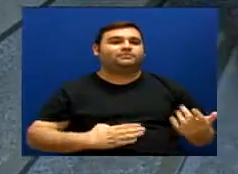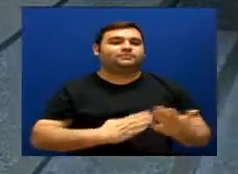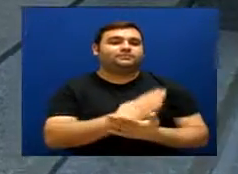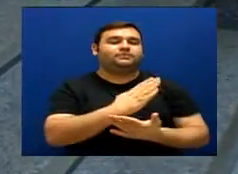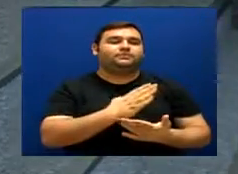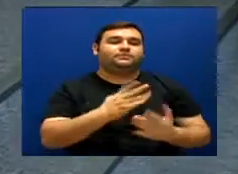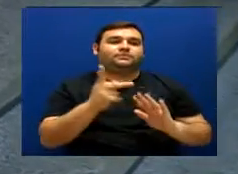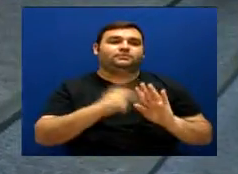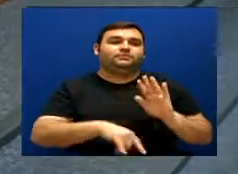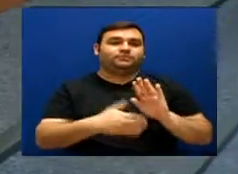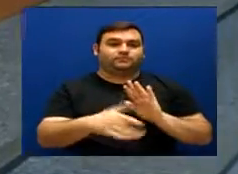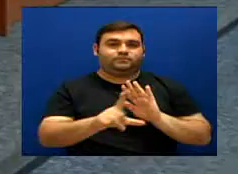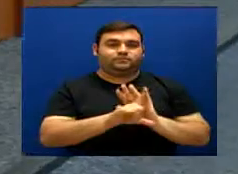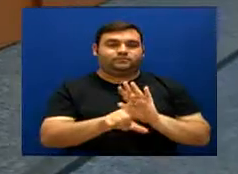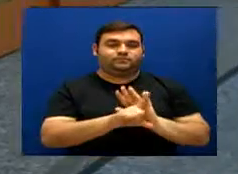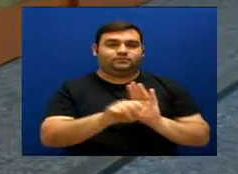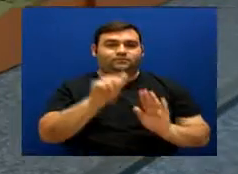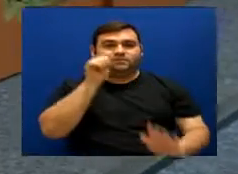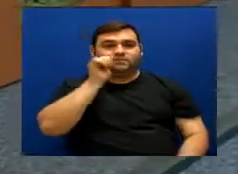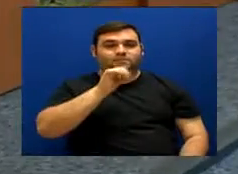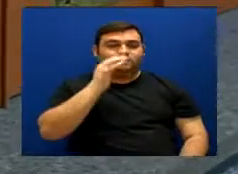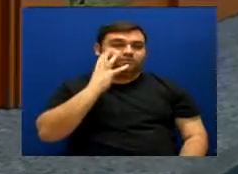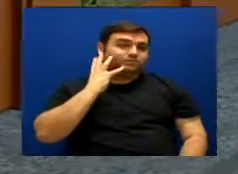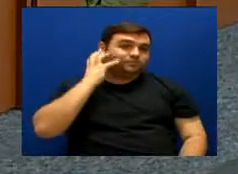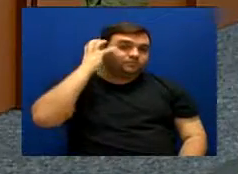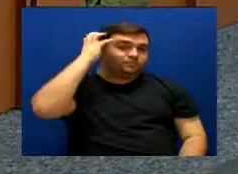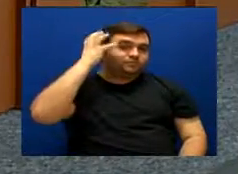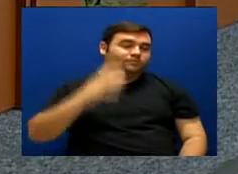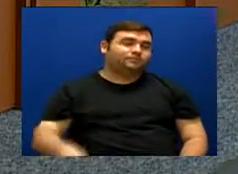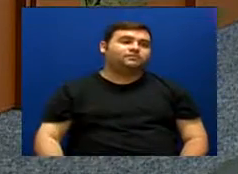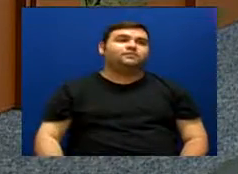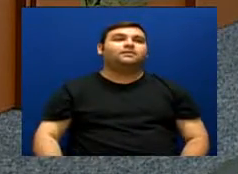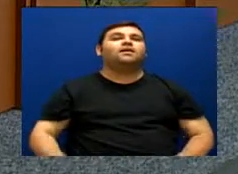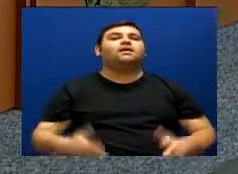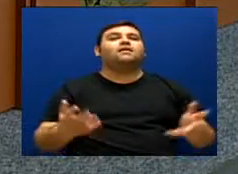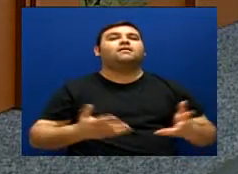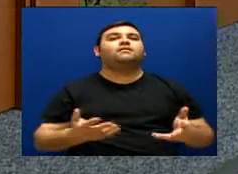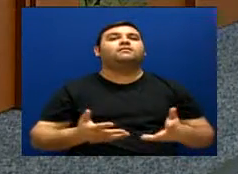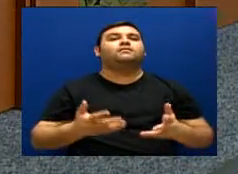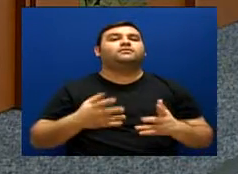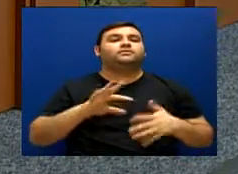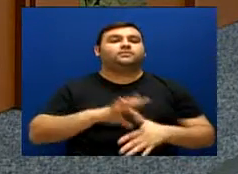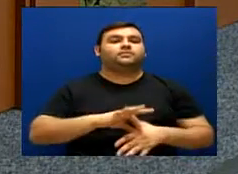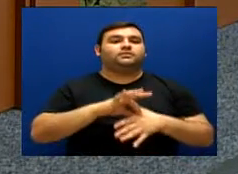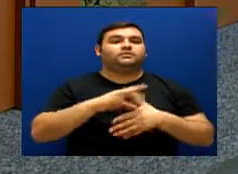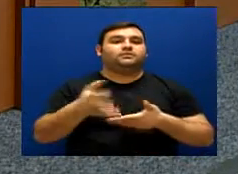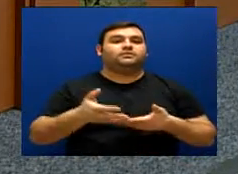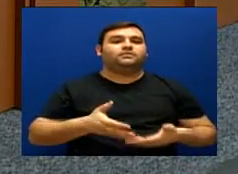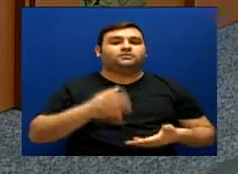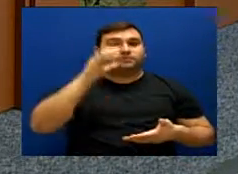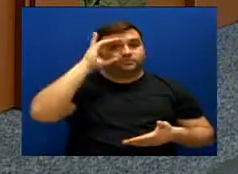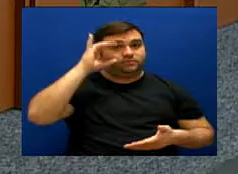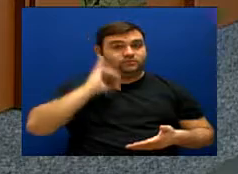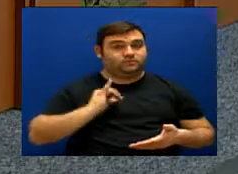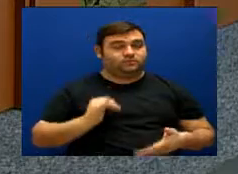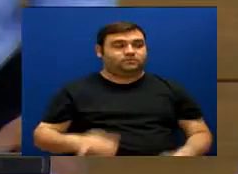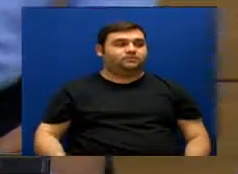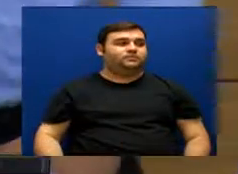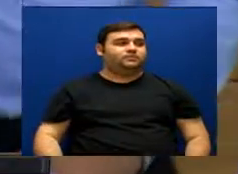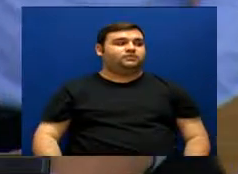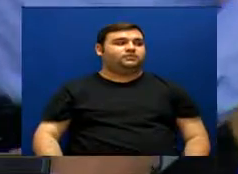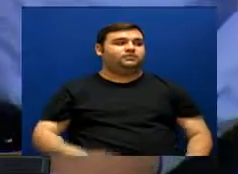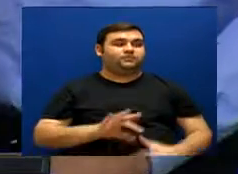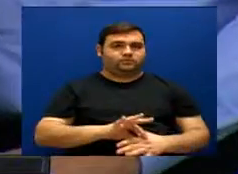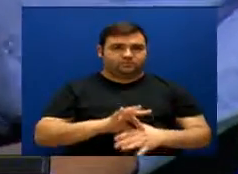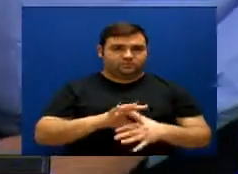aprovado o projeto da vereadora Fernanda Garcia. Eu quero chamar para falar como líder a vereadora Yara Bernardes.